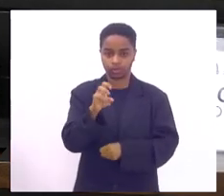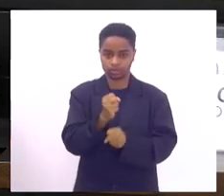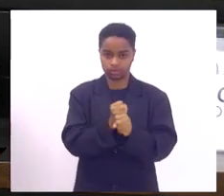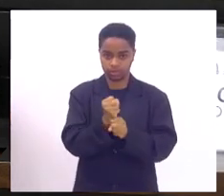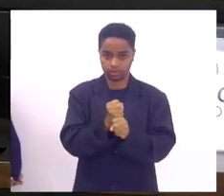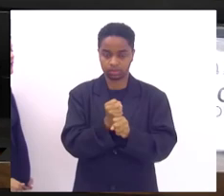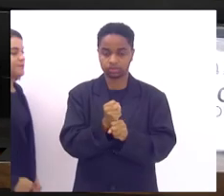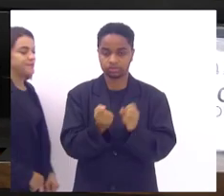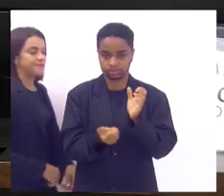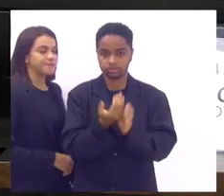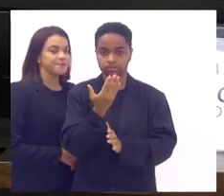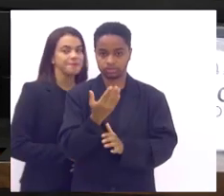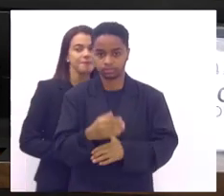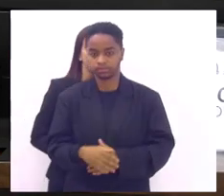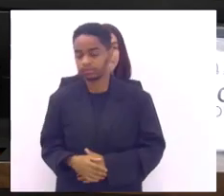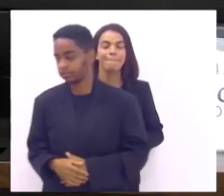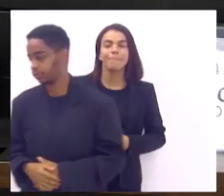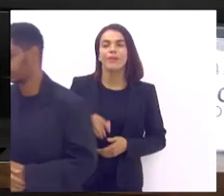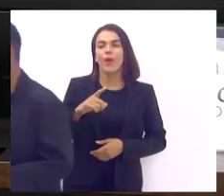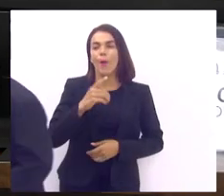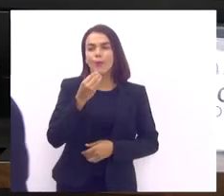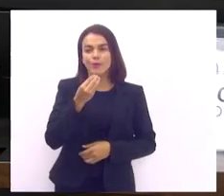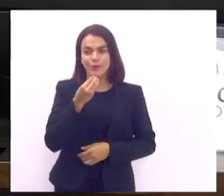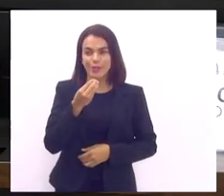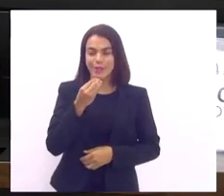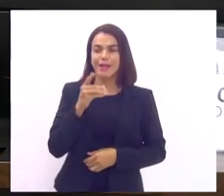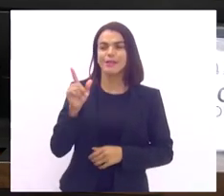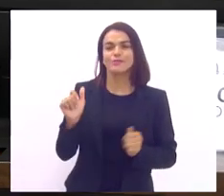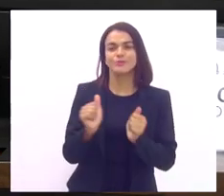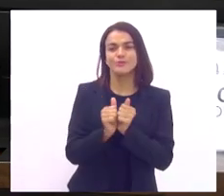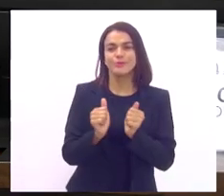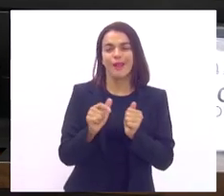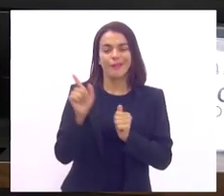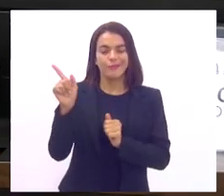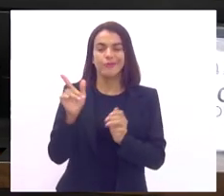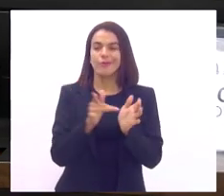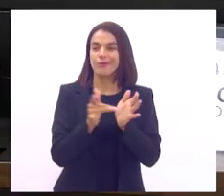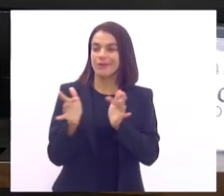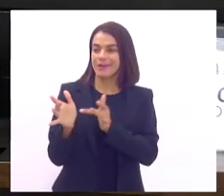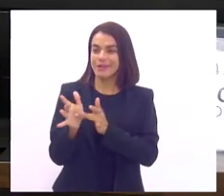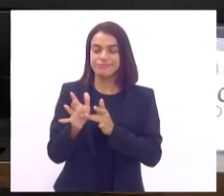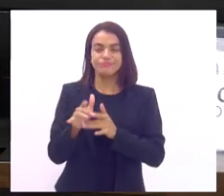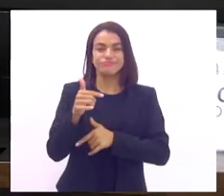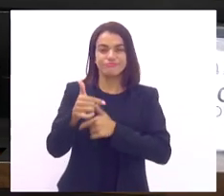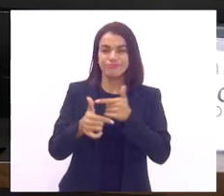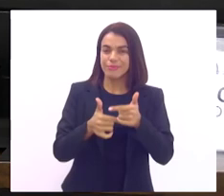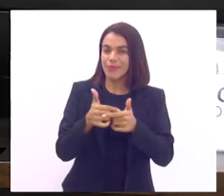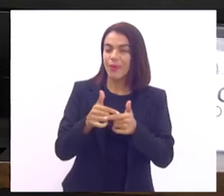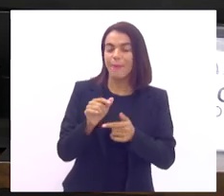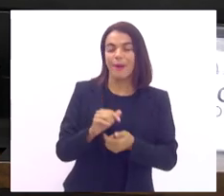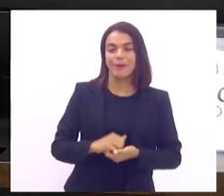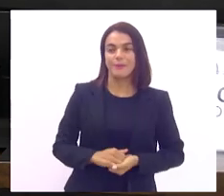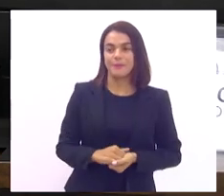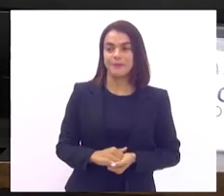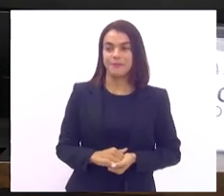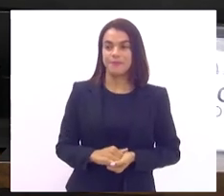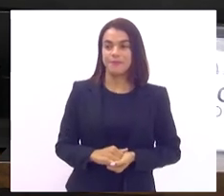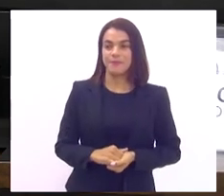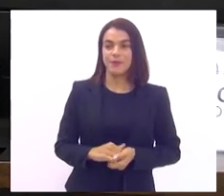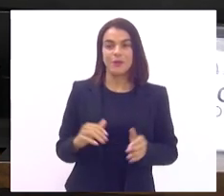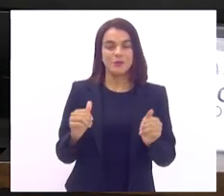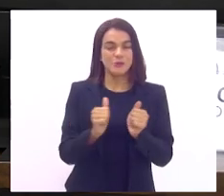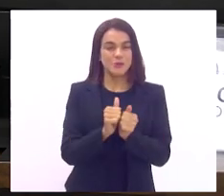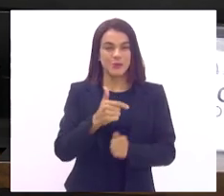estrutura e a gente teve a oportunidade de estar lá aos pés do Cristo, participando de um ato ecumênico, junto com a